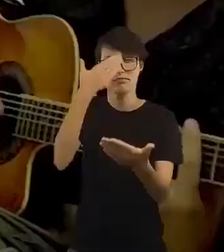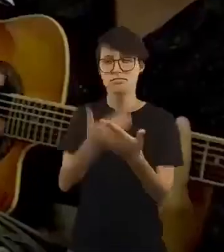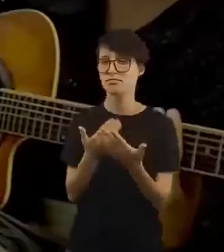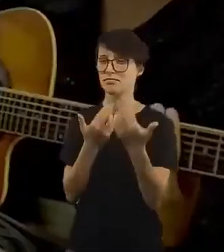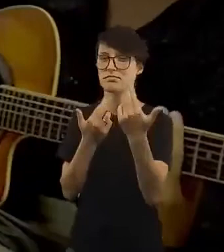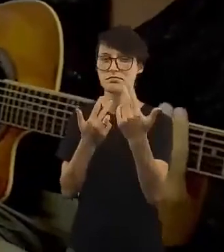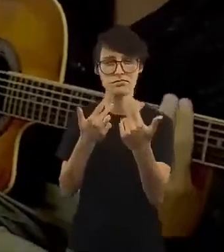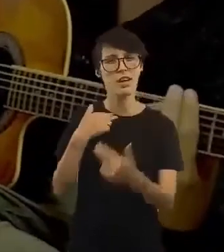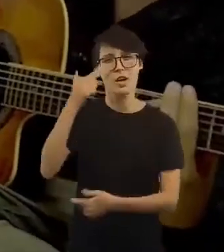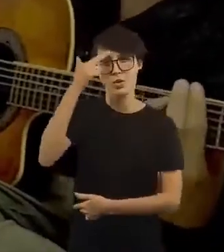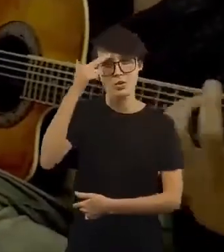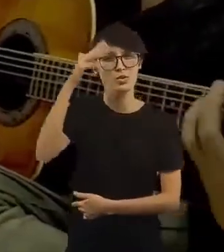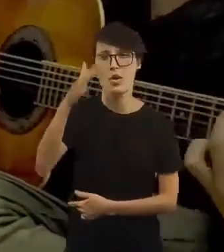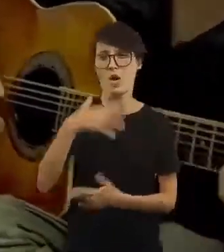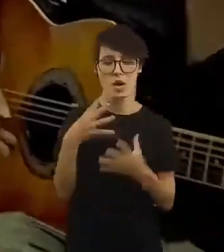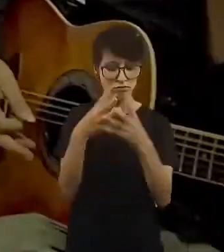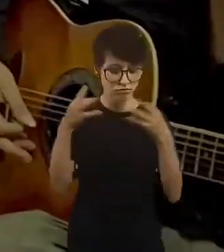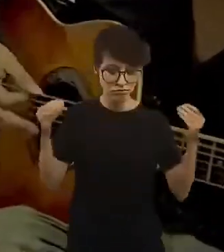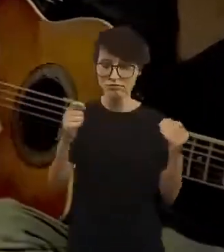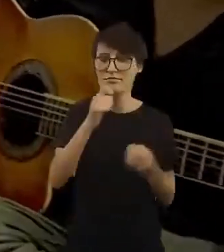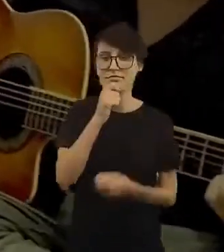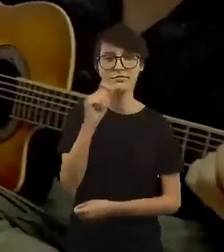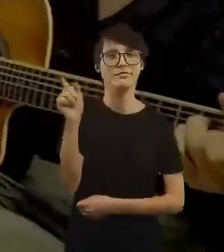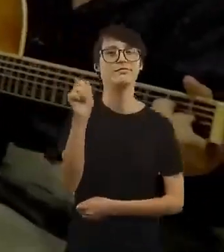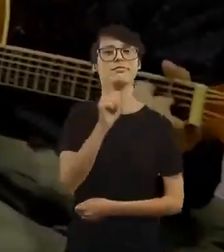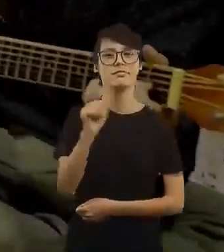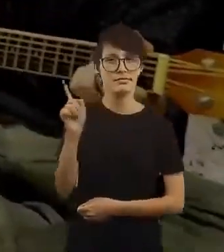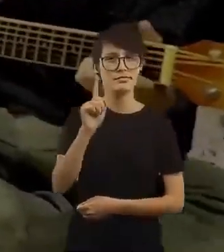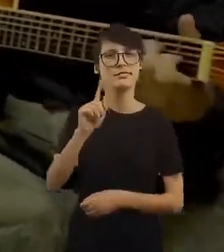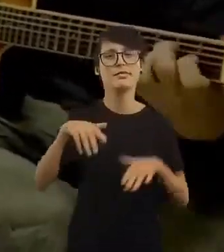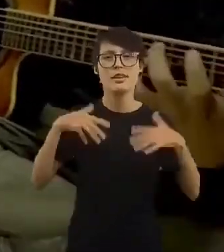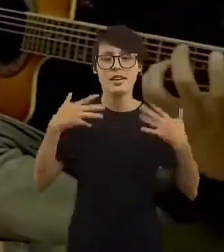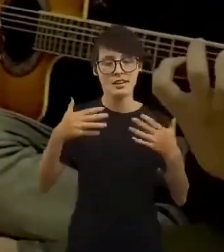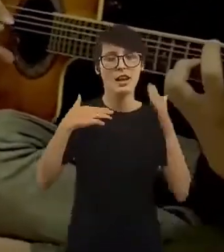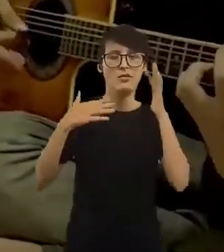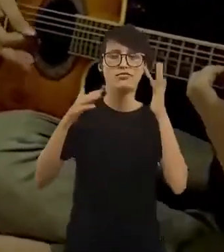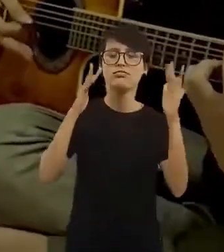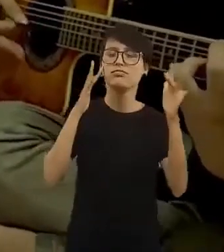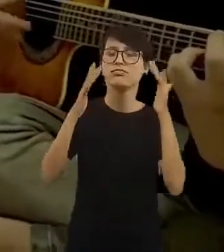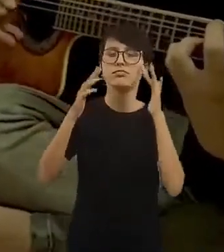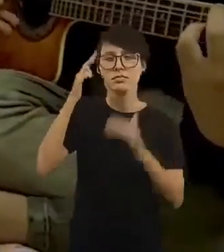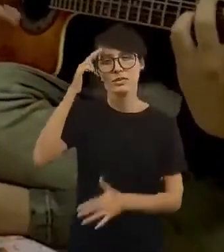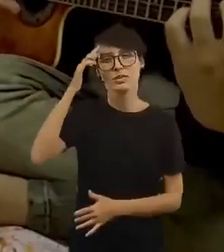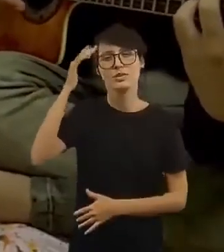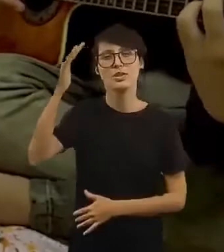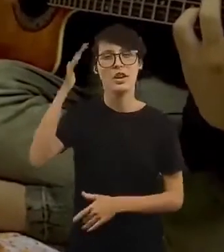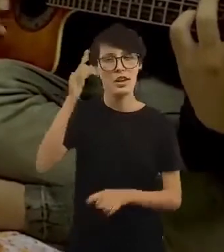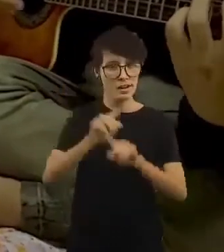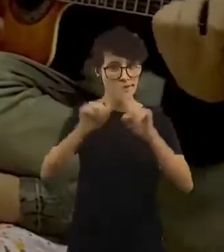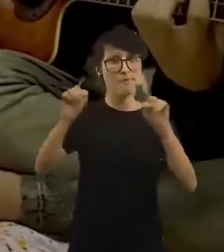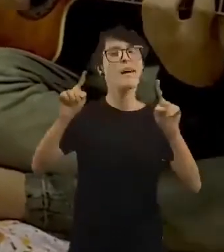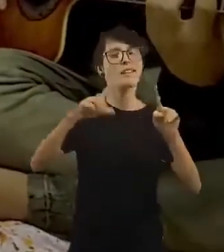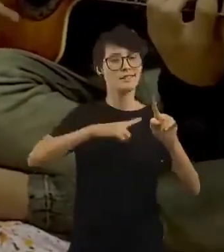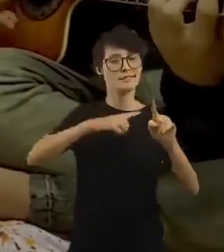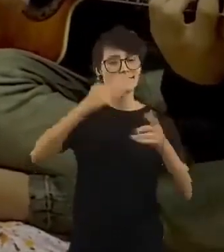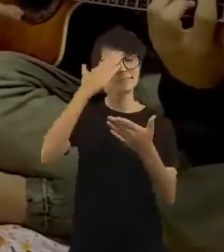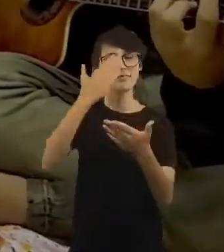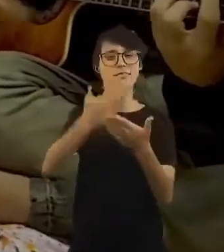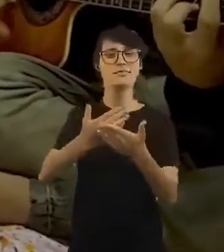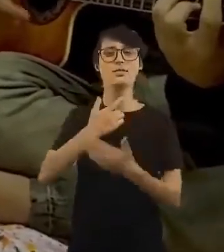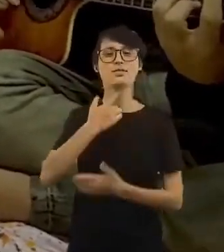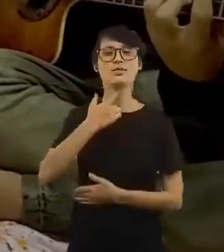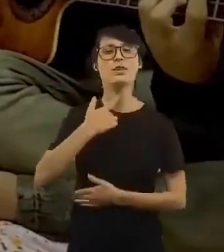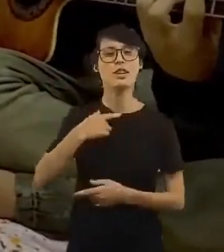sonho não morreu. Então sonha, mas sonha com vontade.